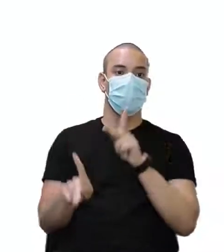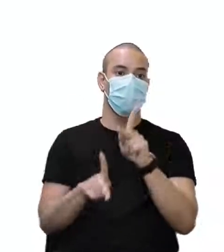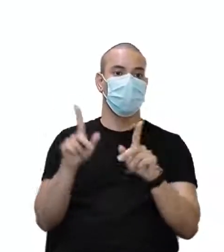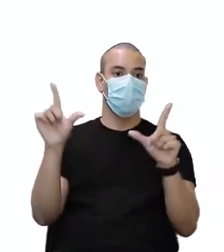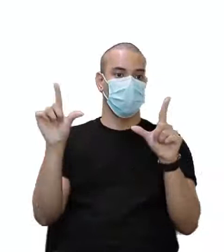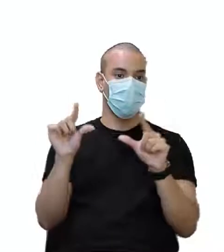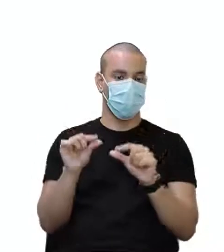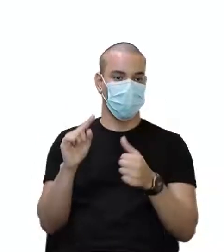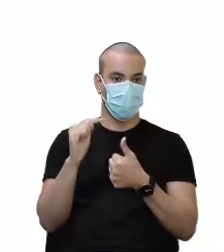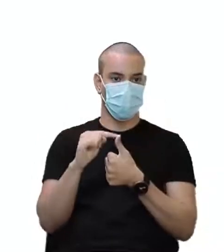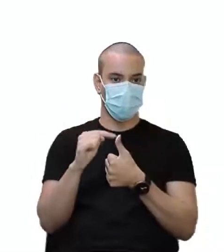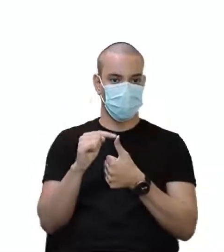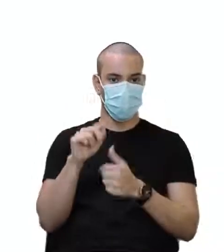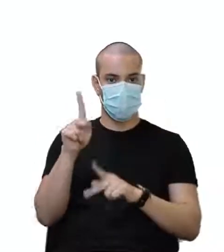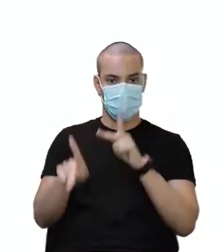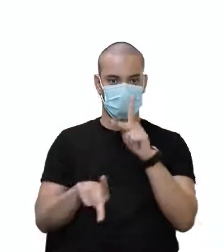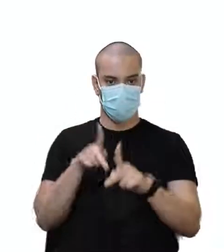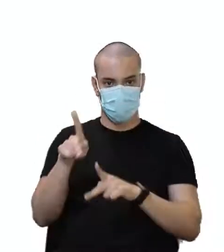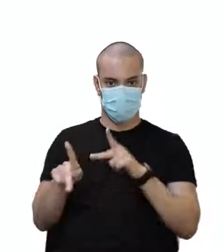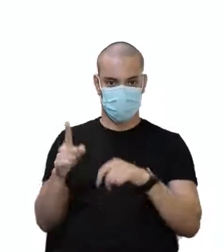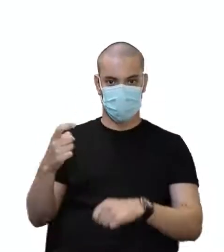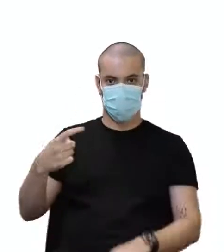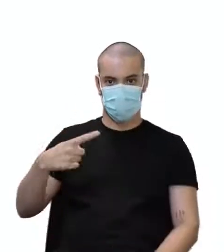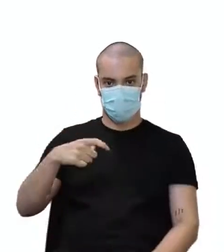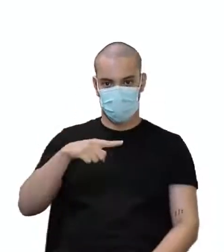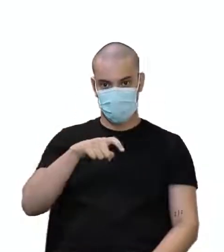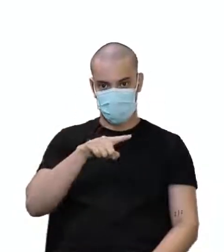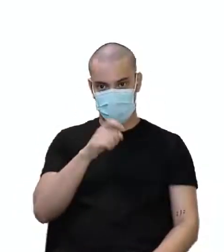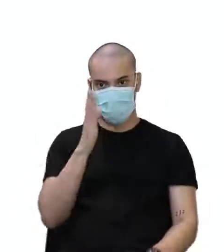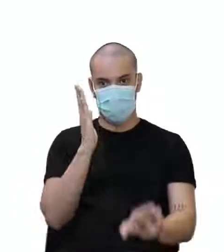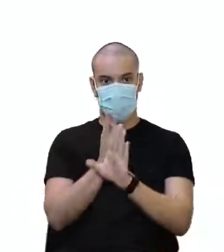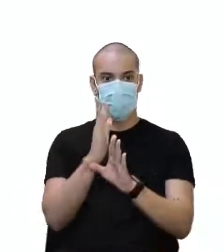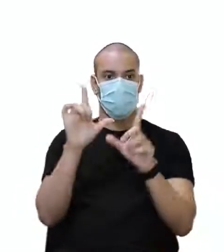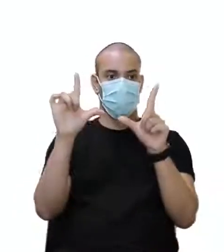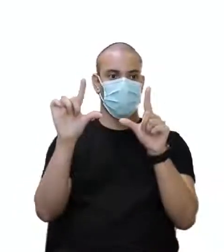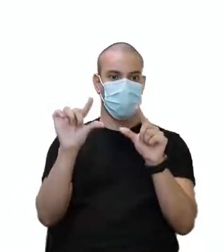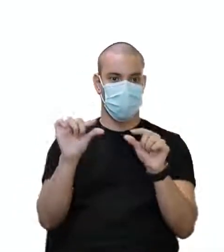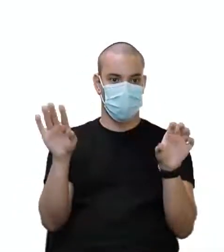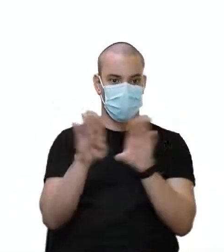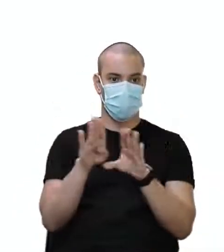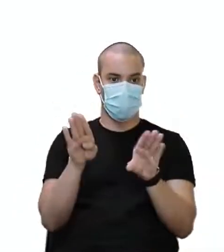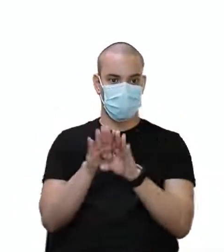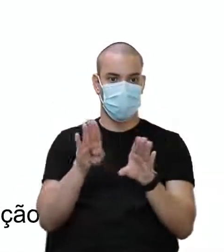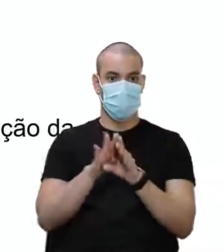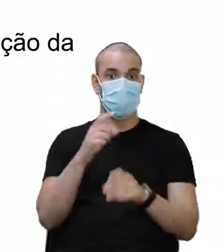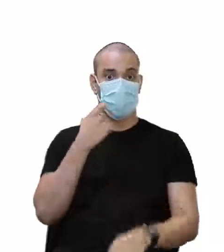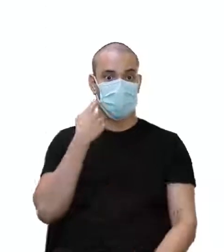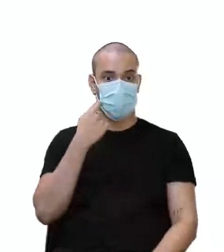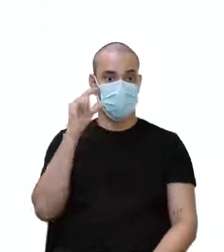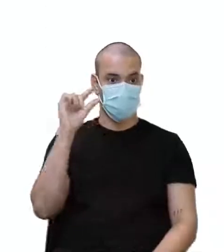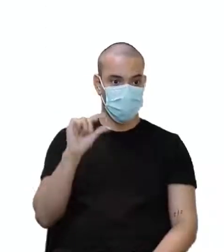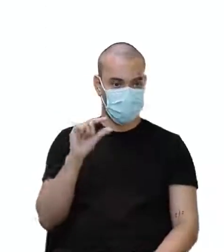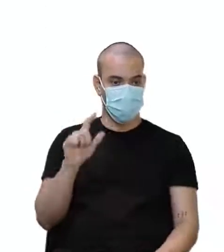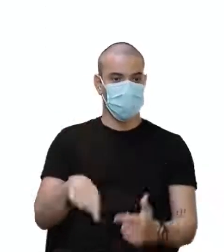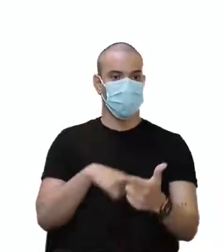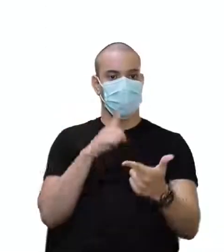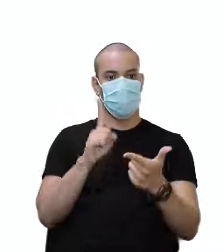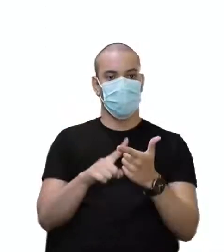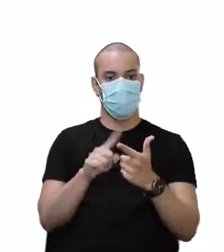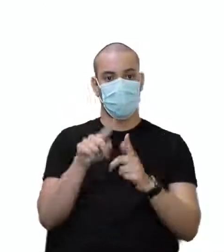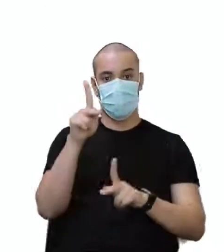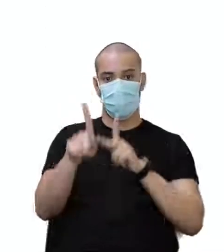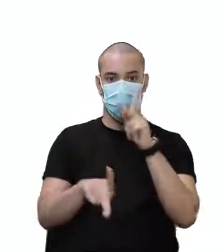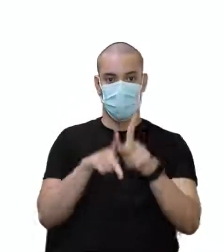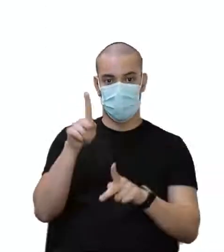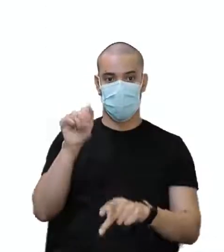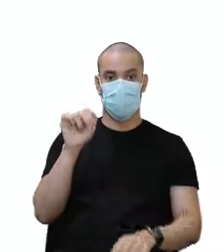ter a diminuição? A. População de copépodos, em decorrência da diminuição do estoque de sardinhas. Da